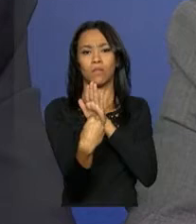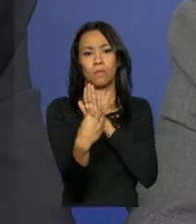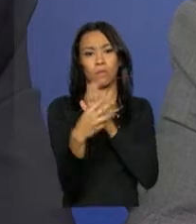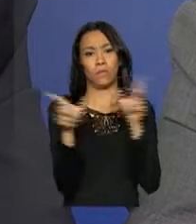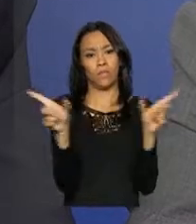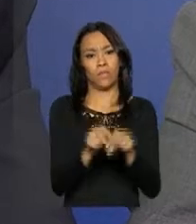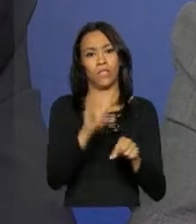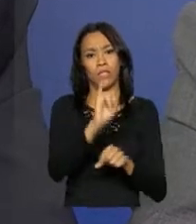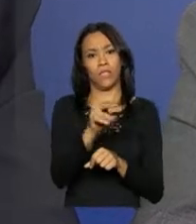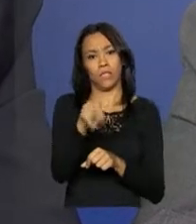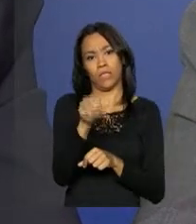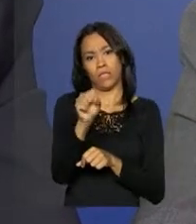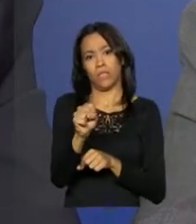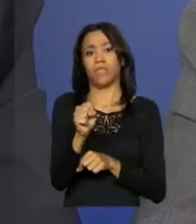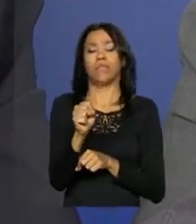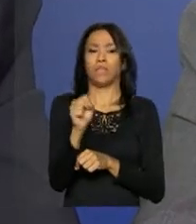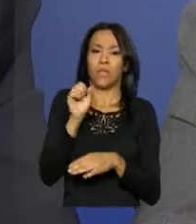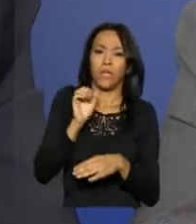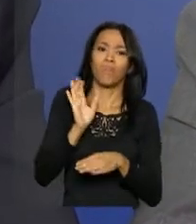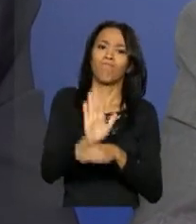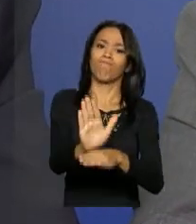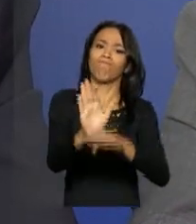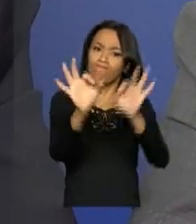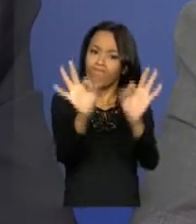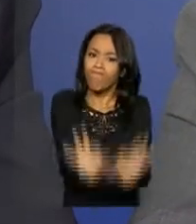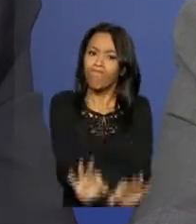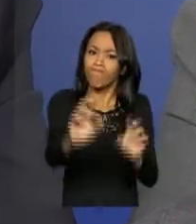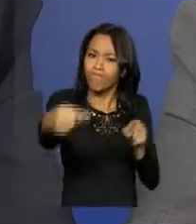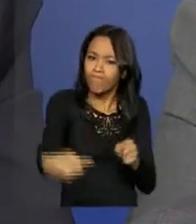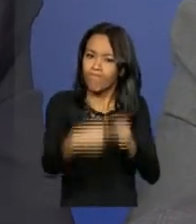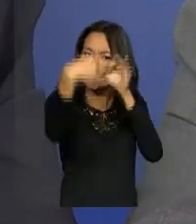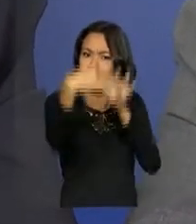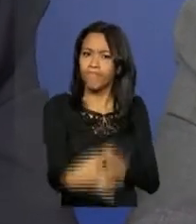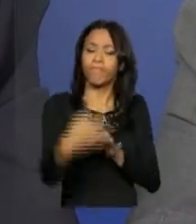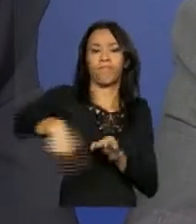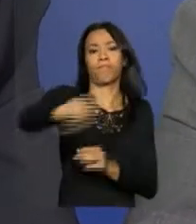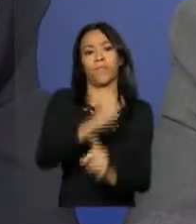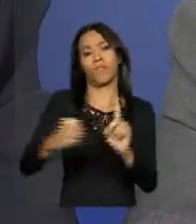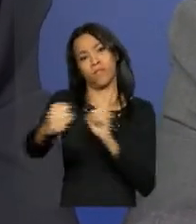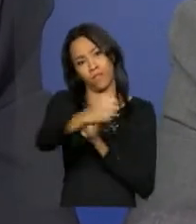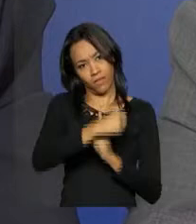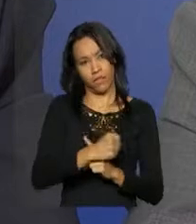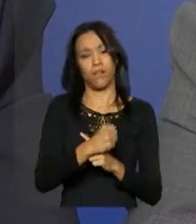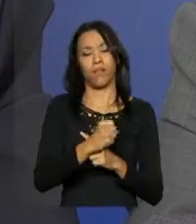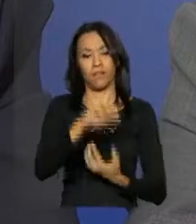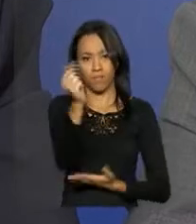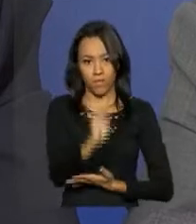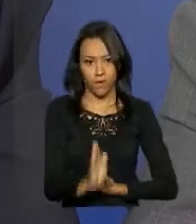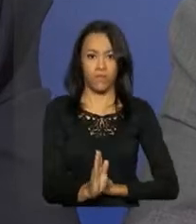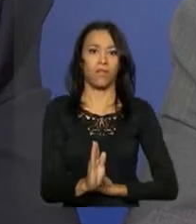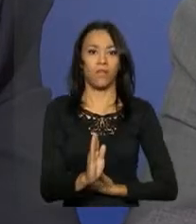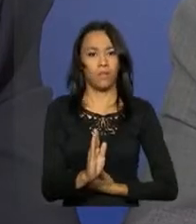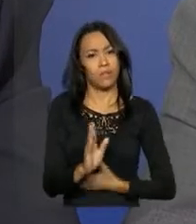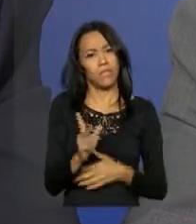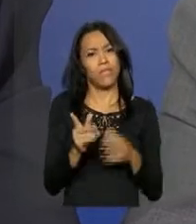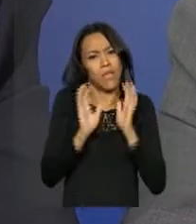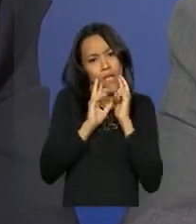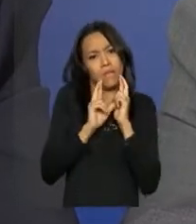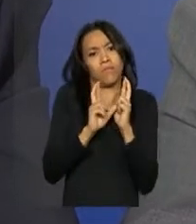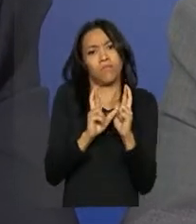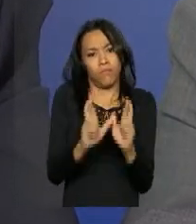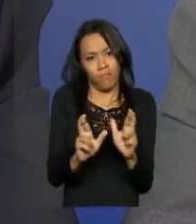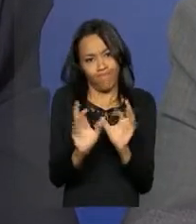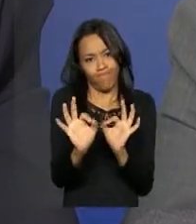positivo para a sociedade brasileira o modelo previdenciário solidário com base na repartição simples